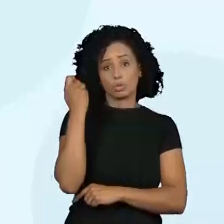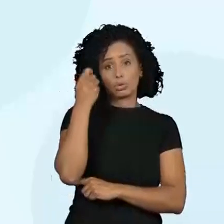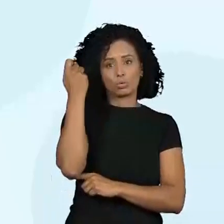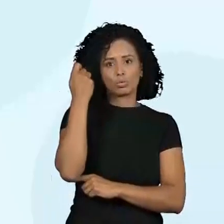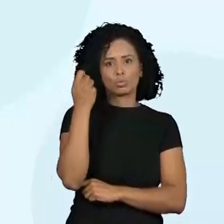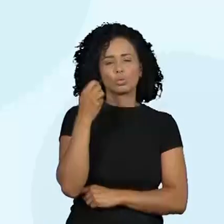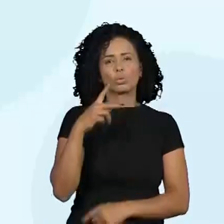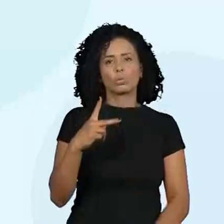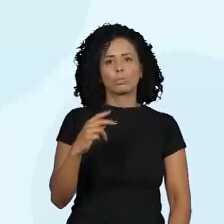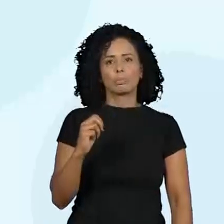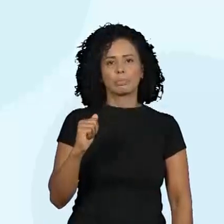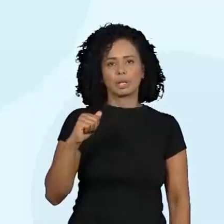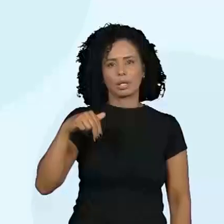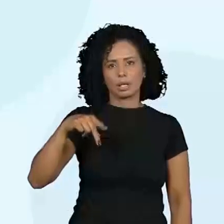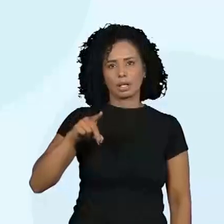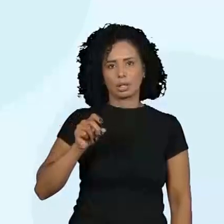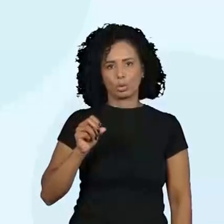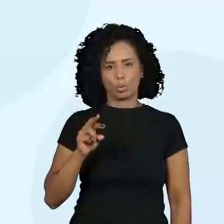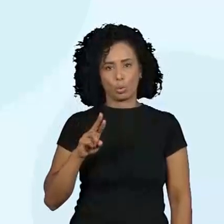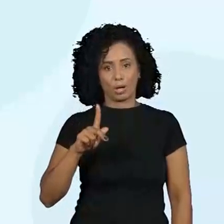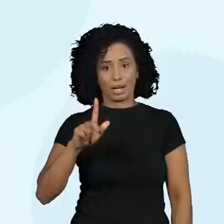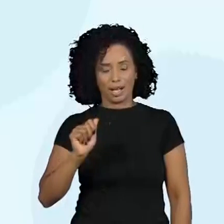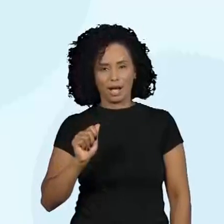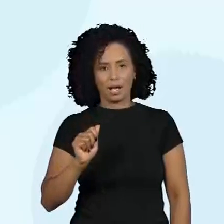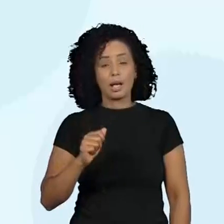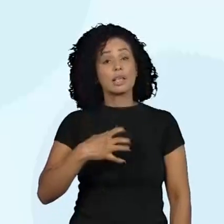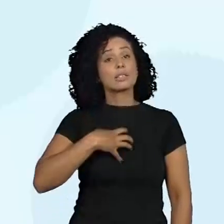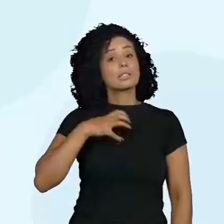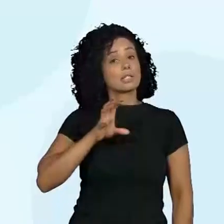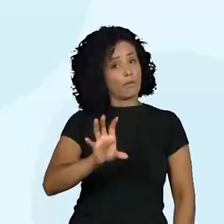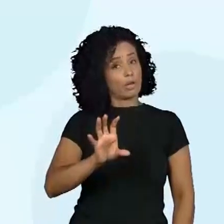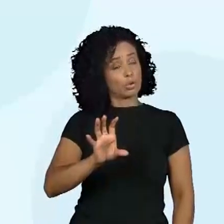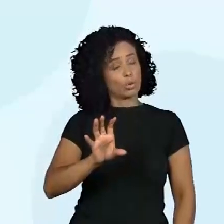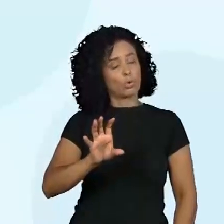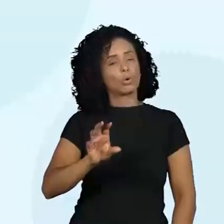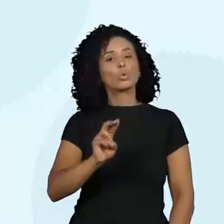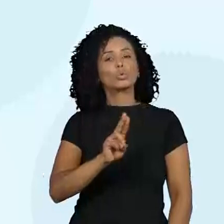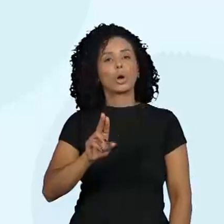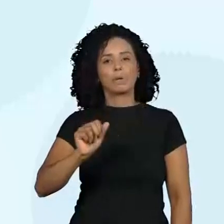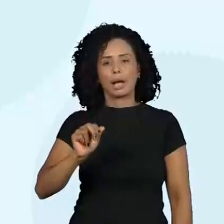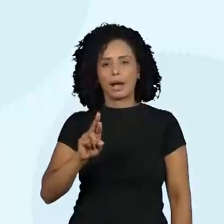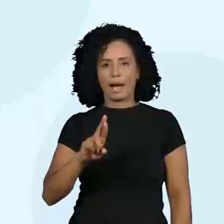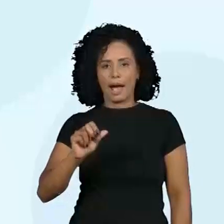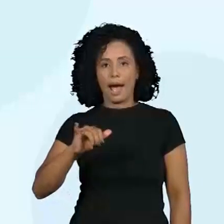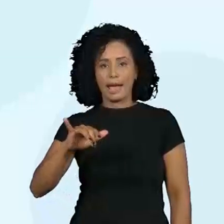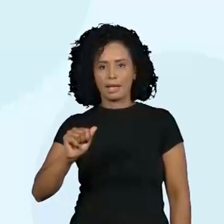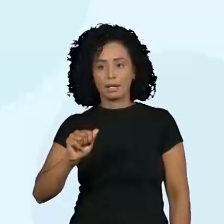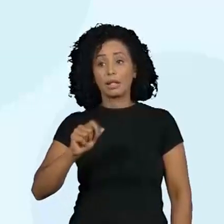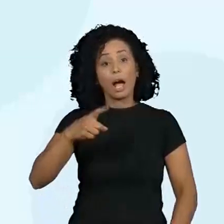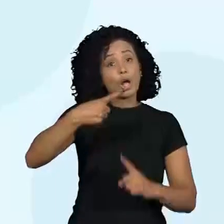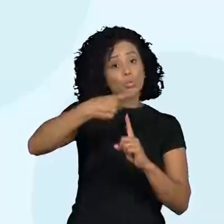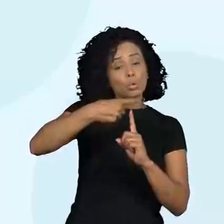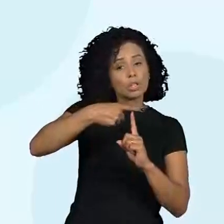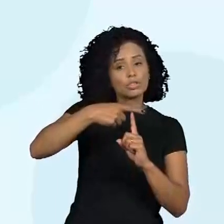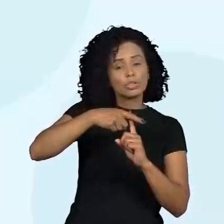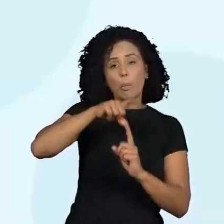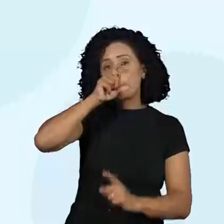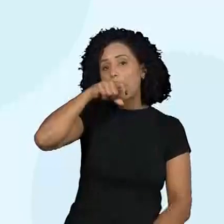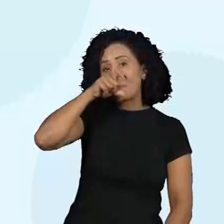de pandorga. Em Salvador, arraia. E em Tocantins, papagaio ou